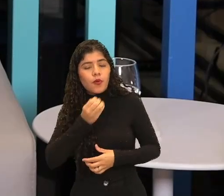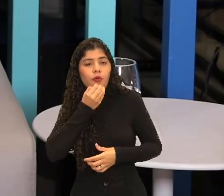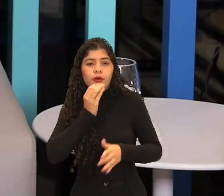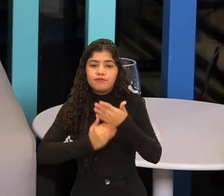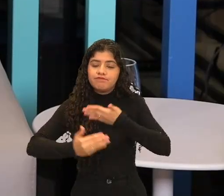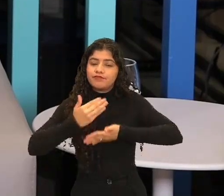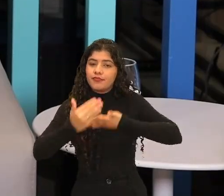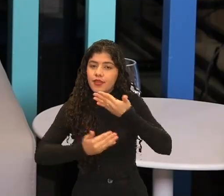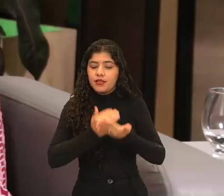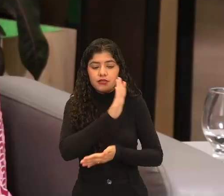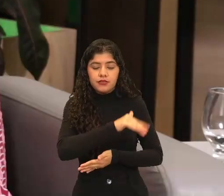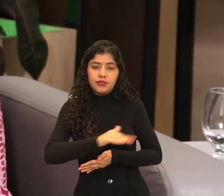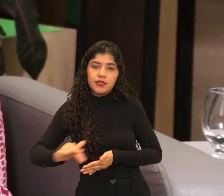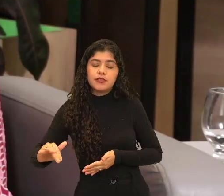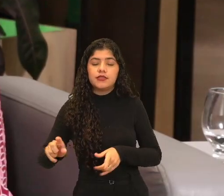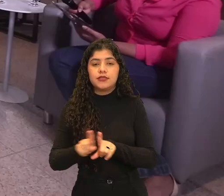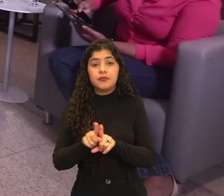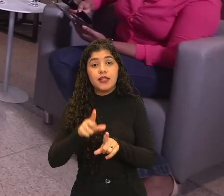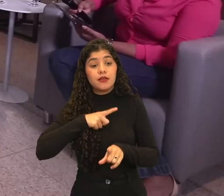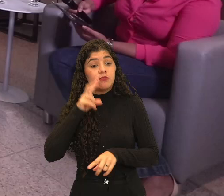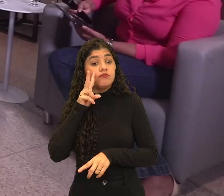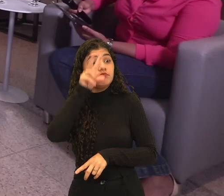se pensa, né? E vê-la.